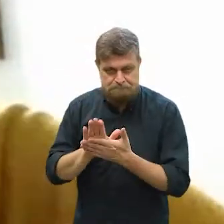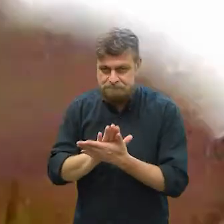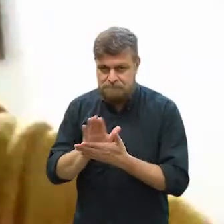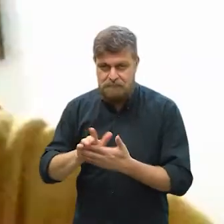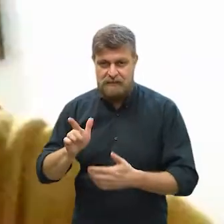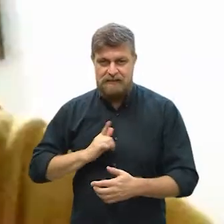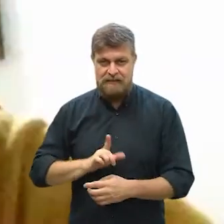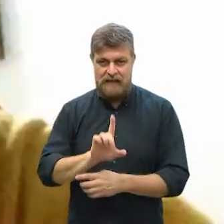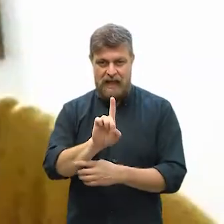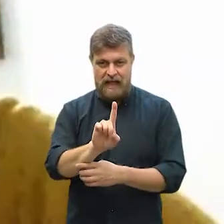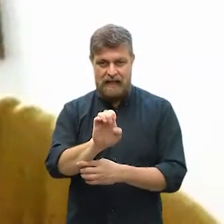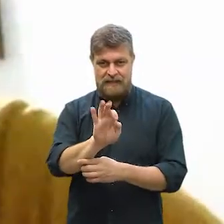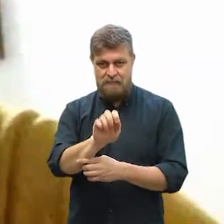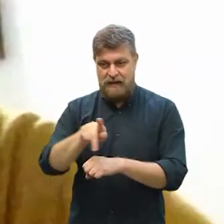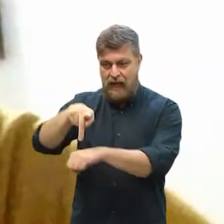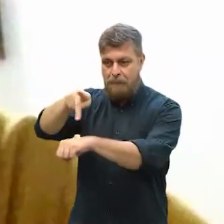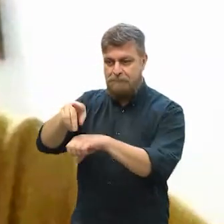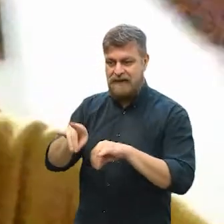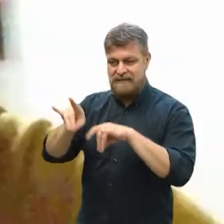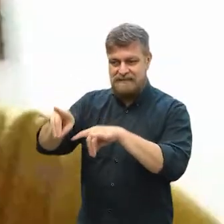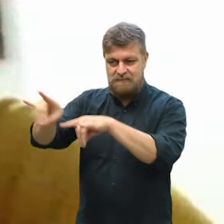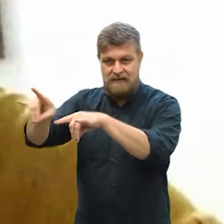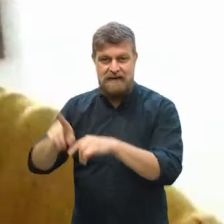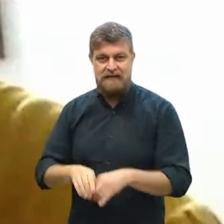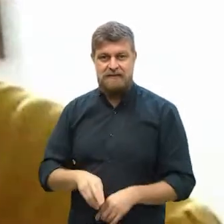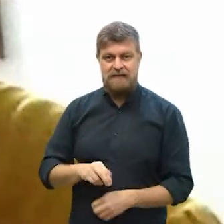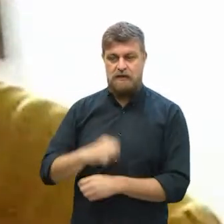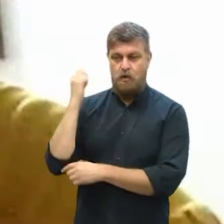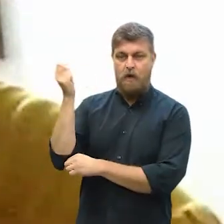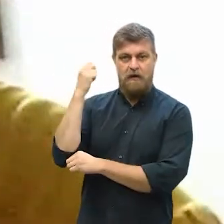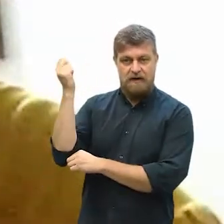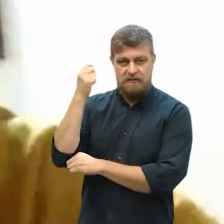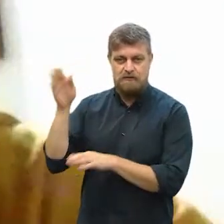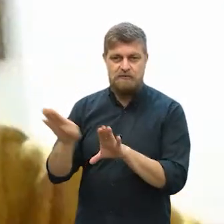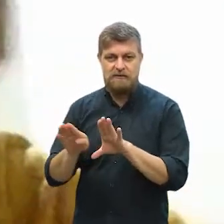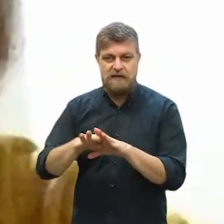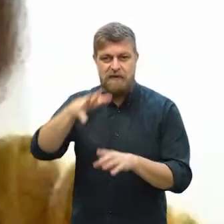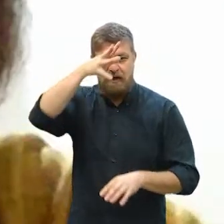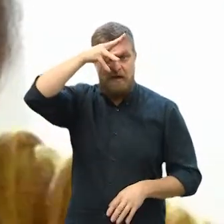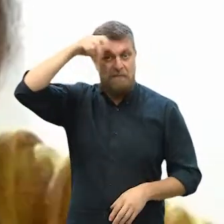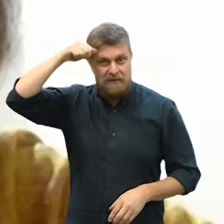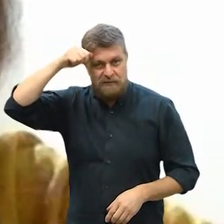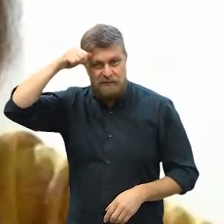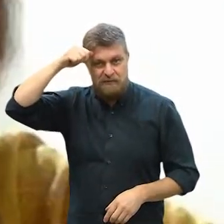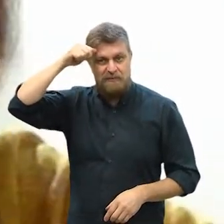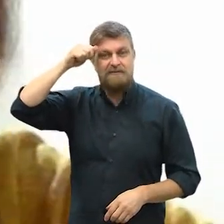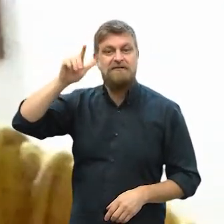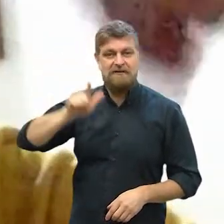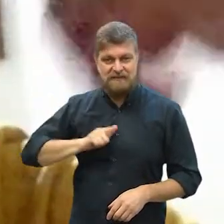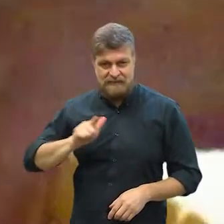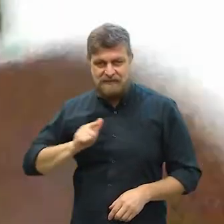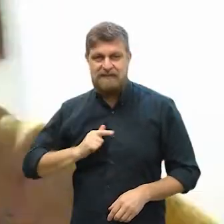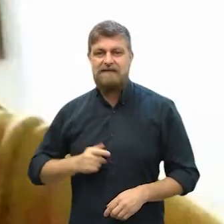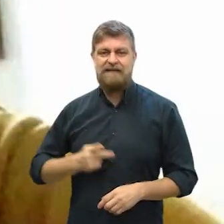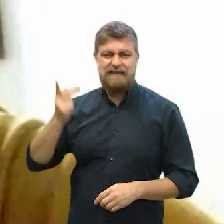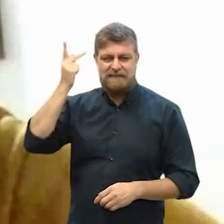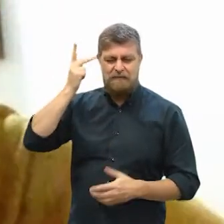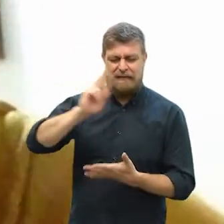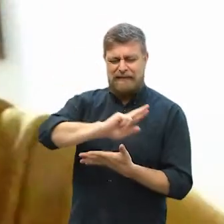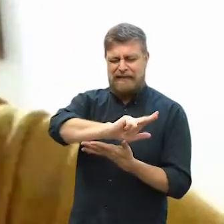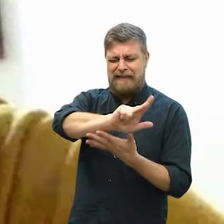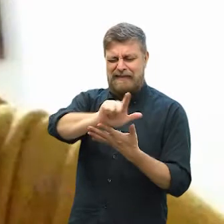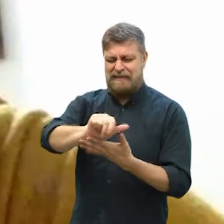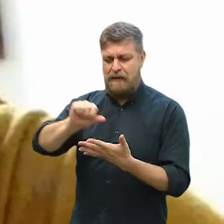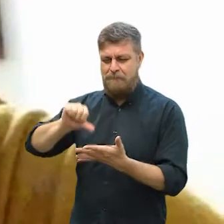Eu tenho a Débora trabalhando na Austrália, a gente tem gente no Rio Grande do Sul, a gente tem gente agora de Mato Grosso, que está cumprindo o corpo do time, Baixada Paulista.